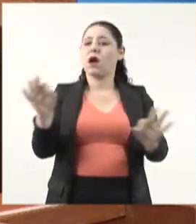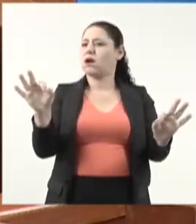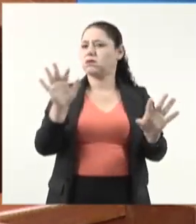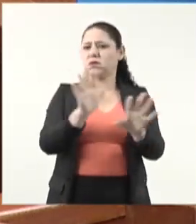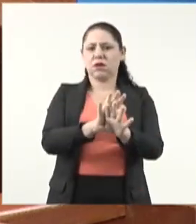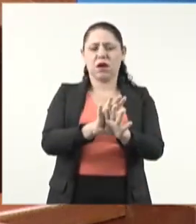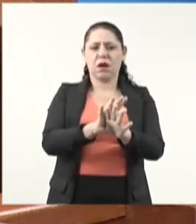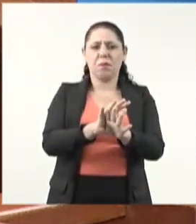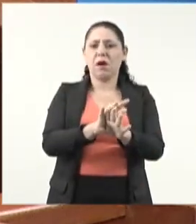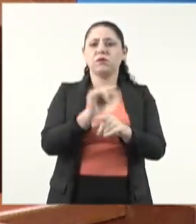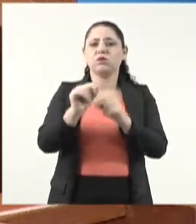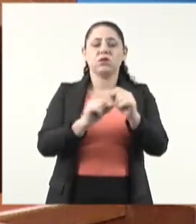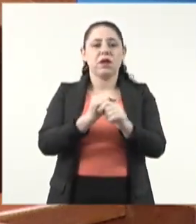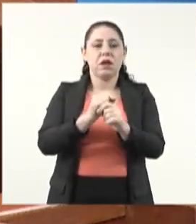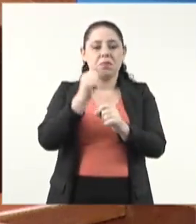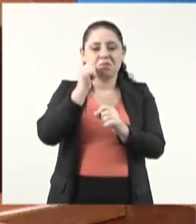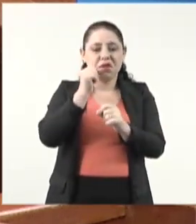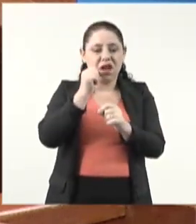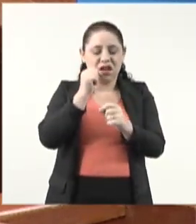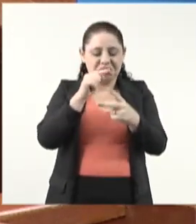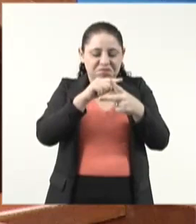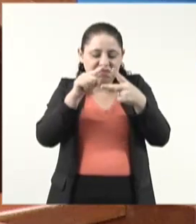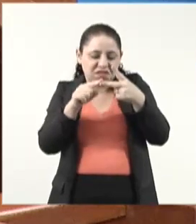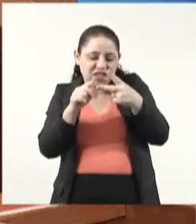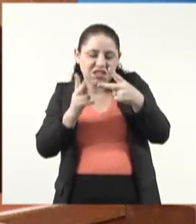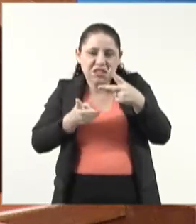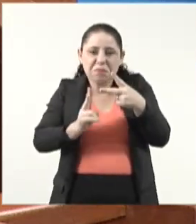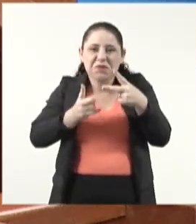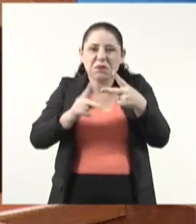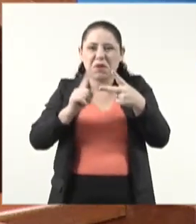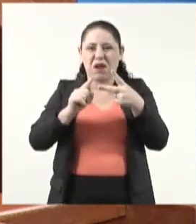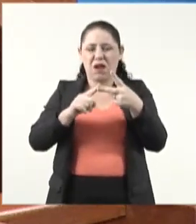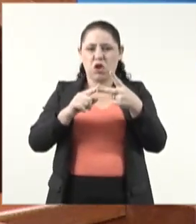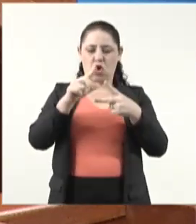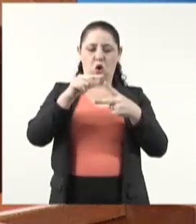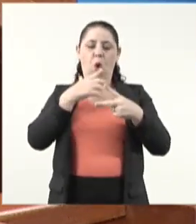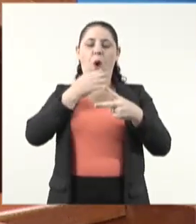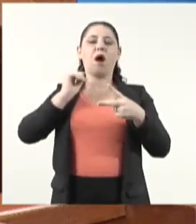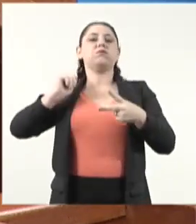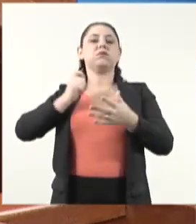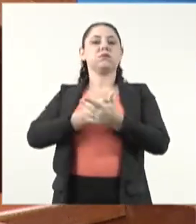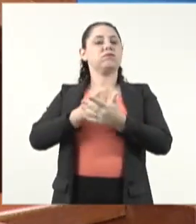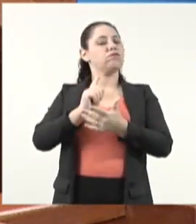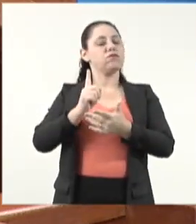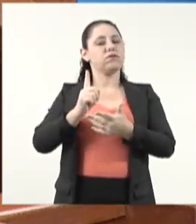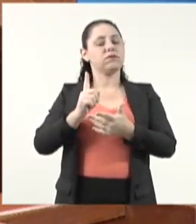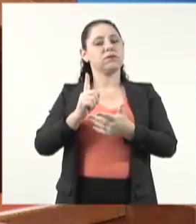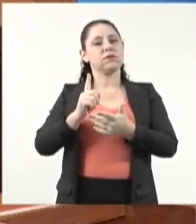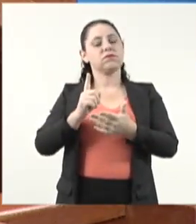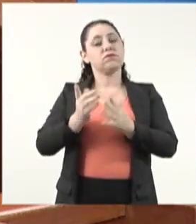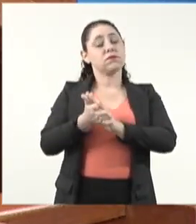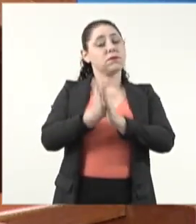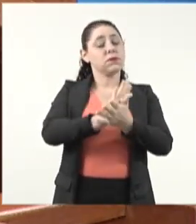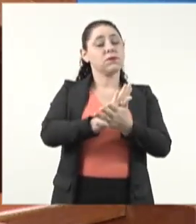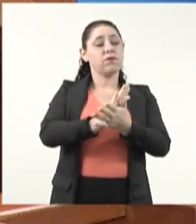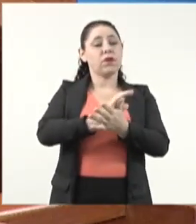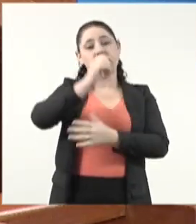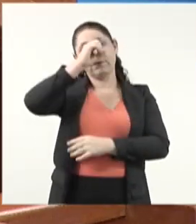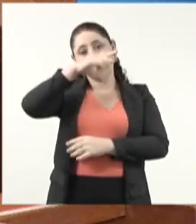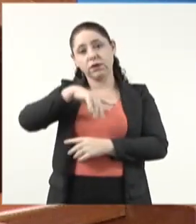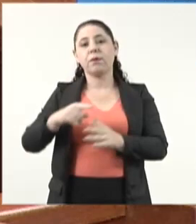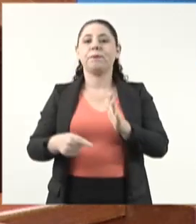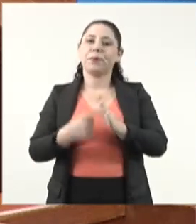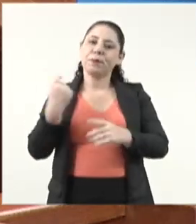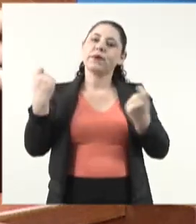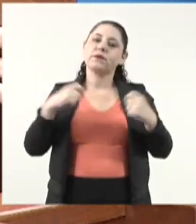com a subrepresentação das mulheres e também extirpar qualquer forma de violência. E a primeira que a gente tem que trabalhar